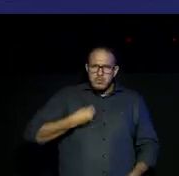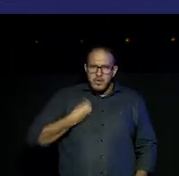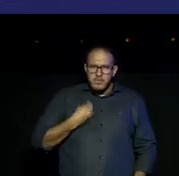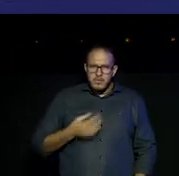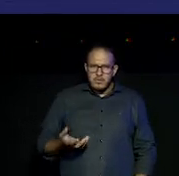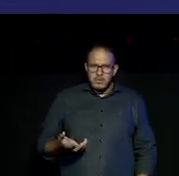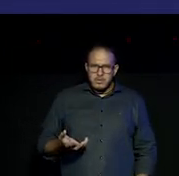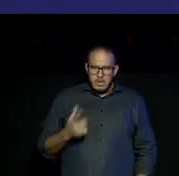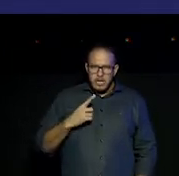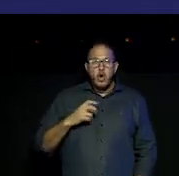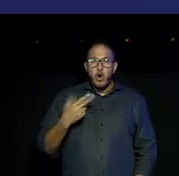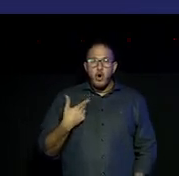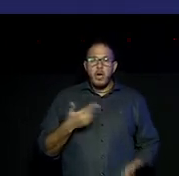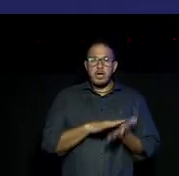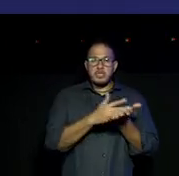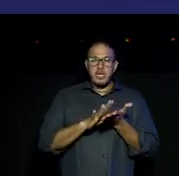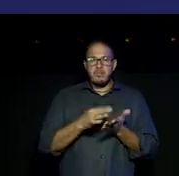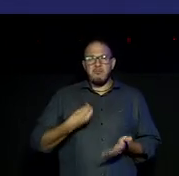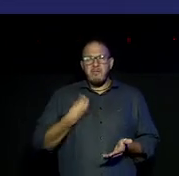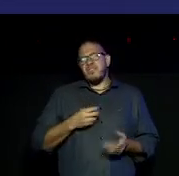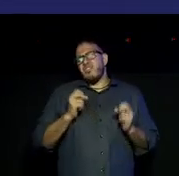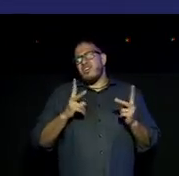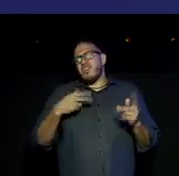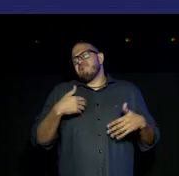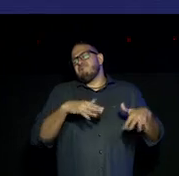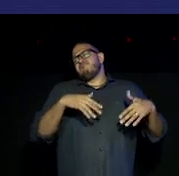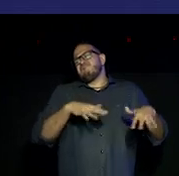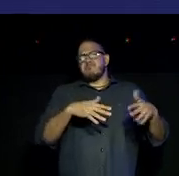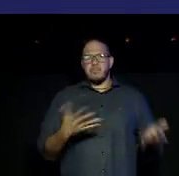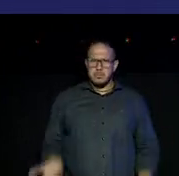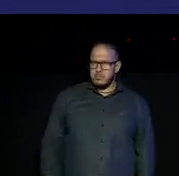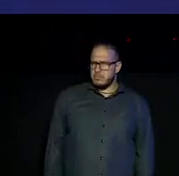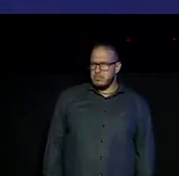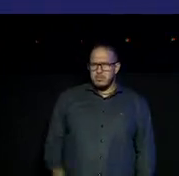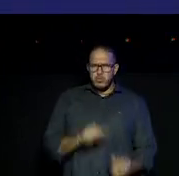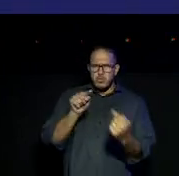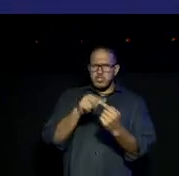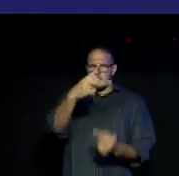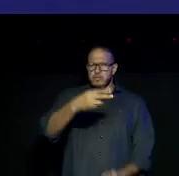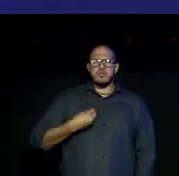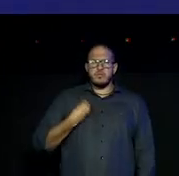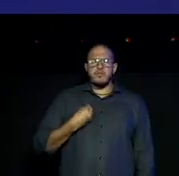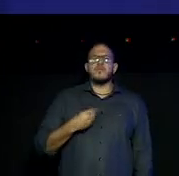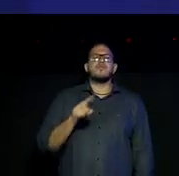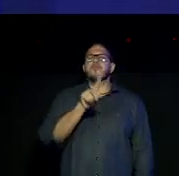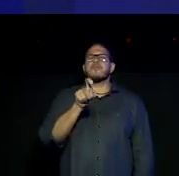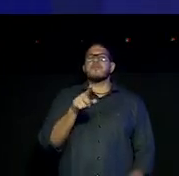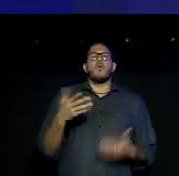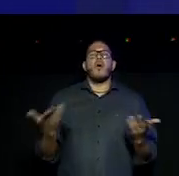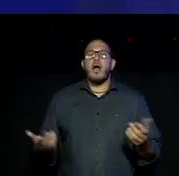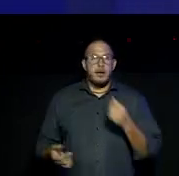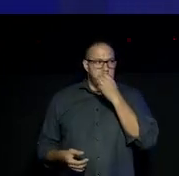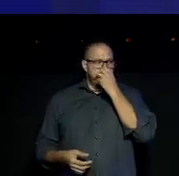sambinha, deixa a vida me levar, a vida leva eu. Você tem um objetivo? Sabe onde você quer chegar? Diante